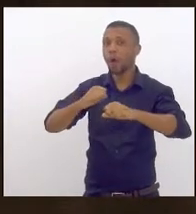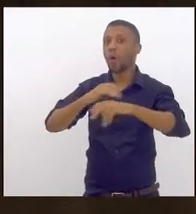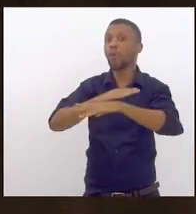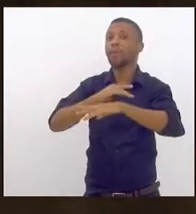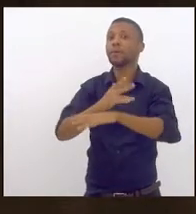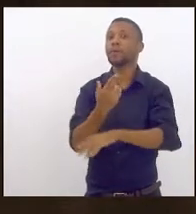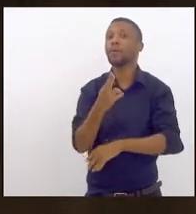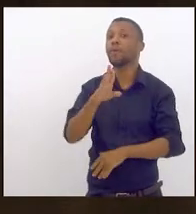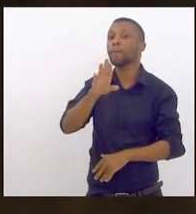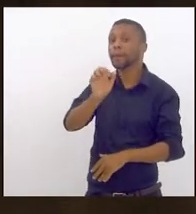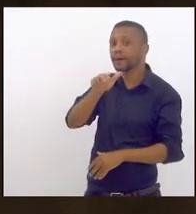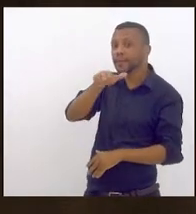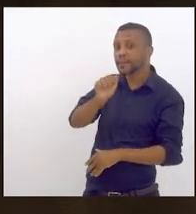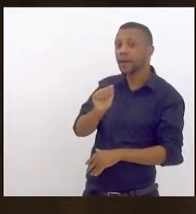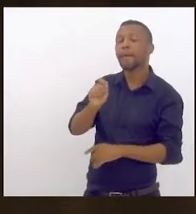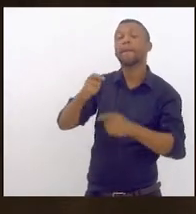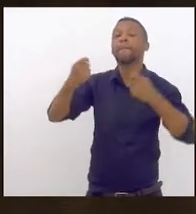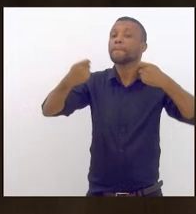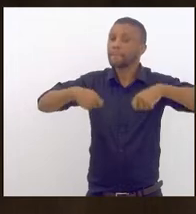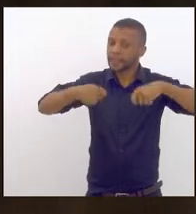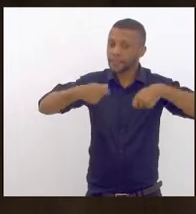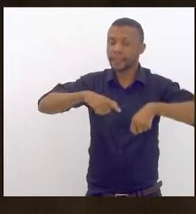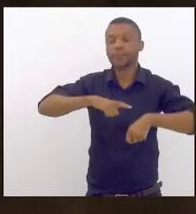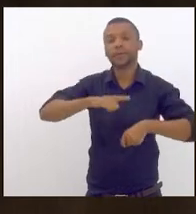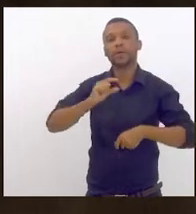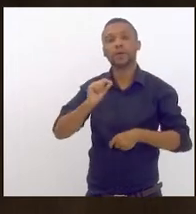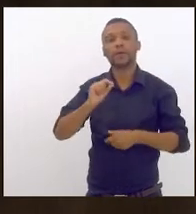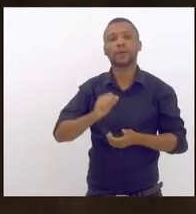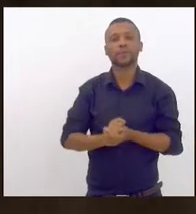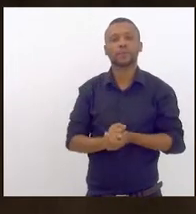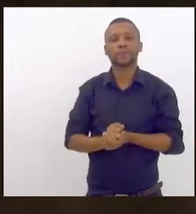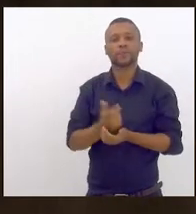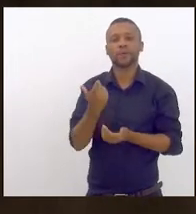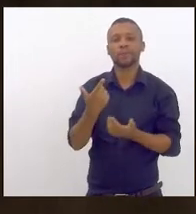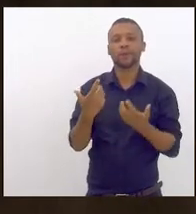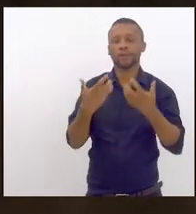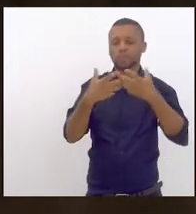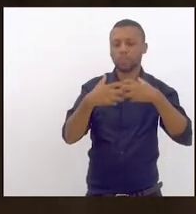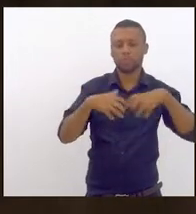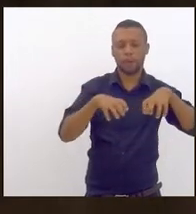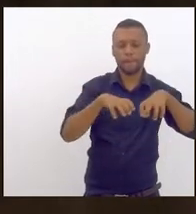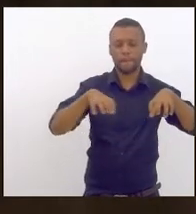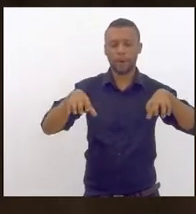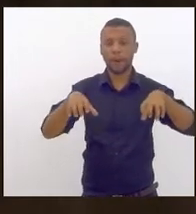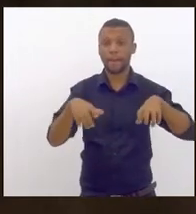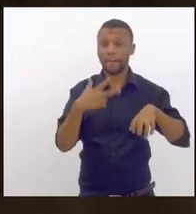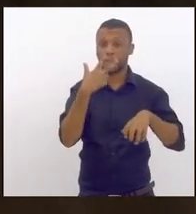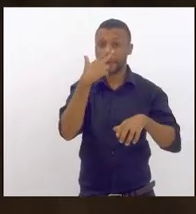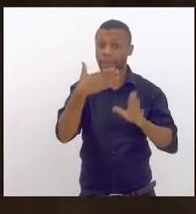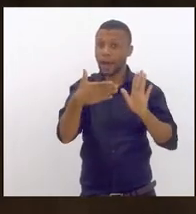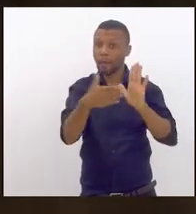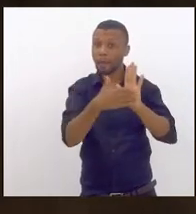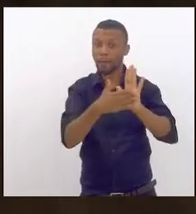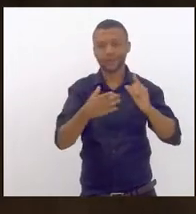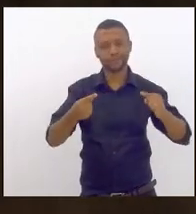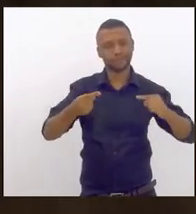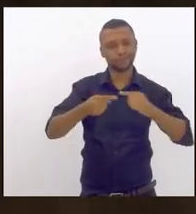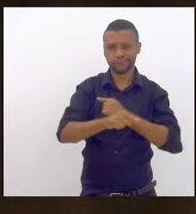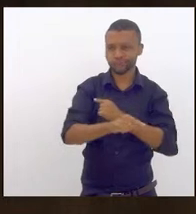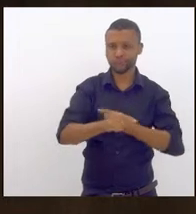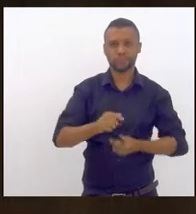precisaria, no meu entendimento, de uma desafetação, que não está acontecendo aqui como proposta.